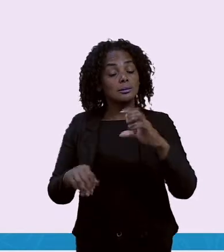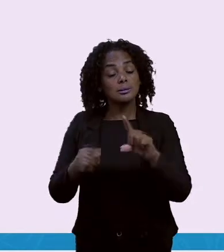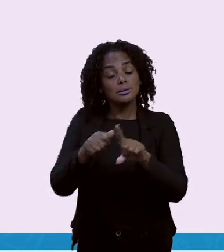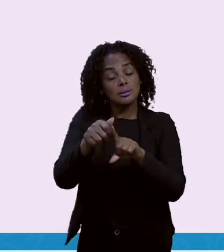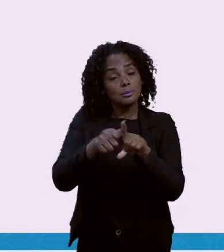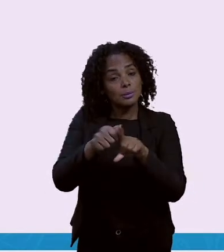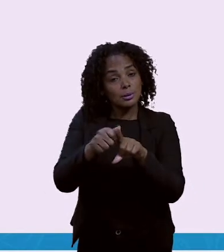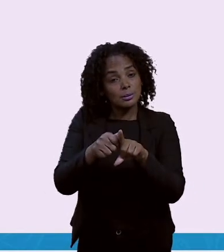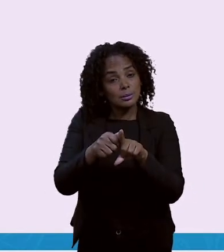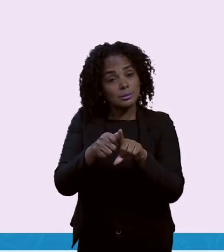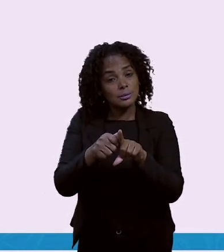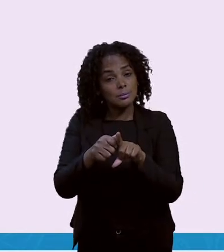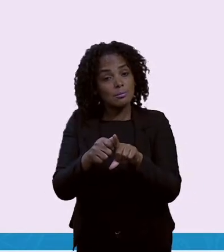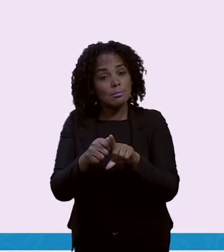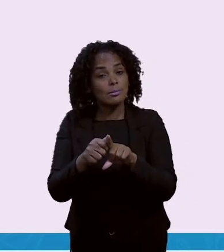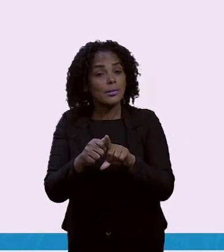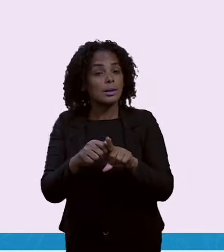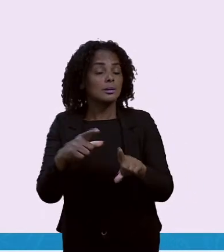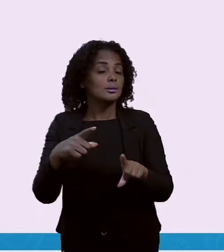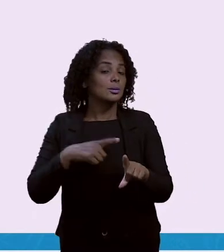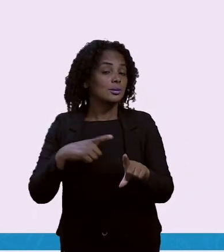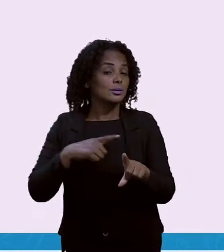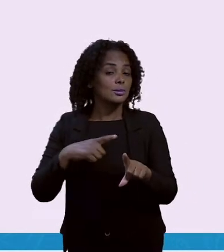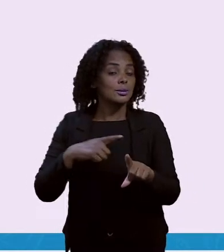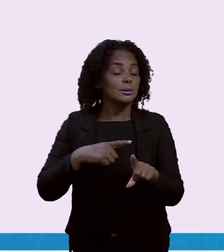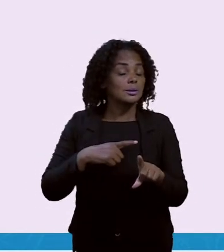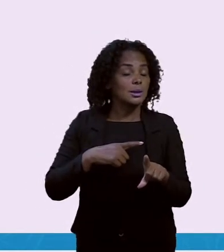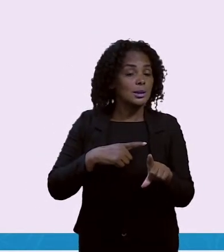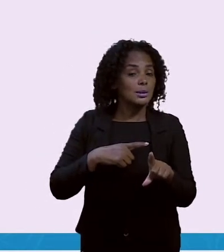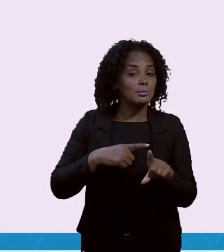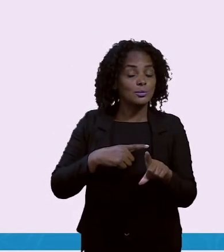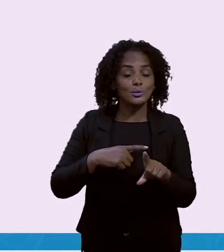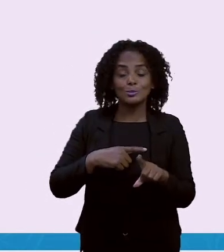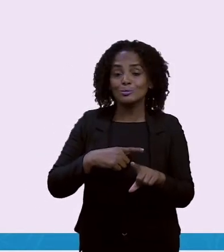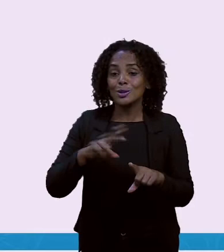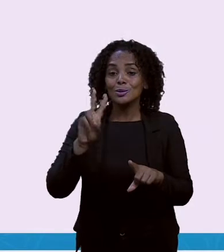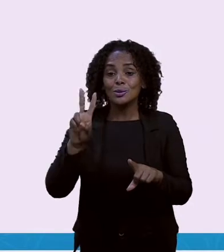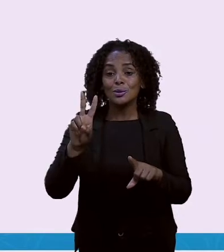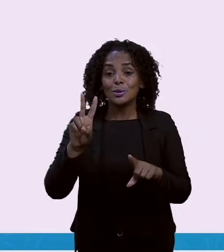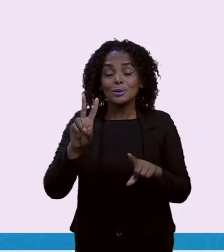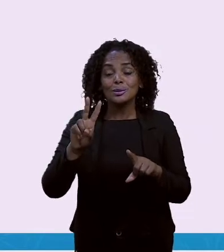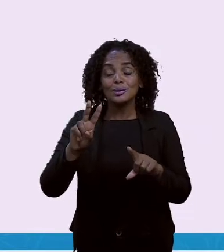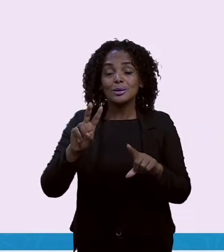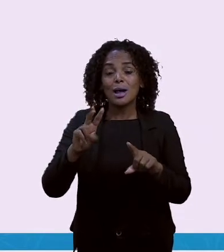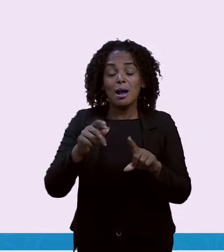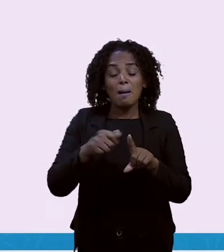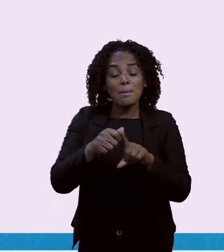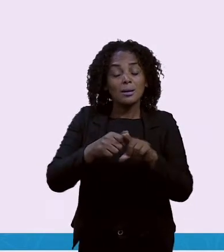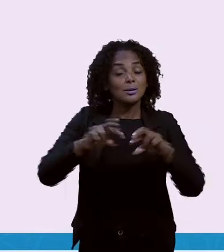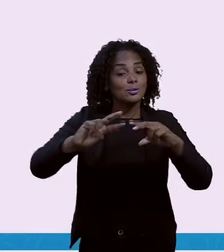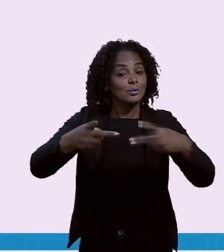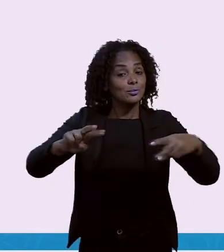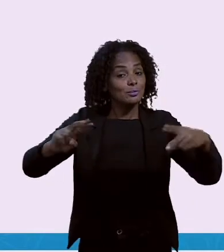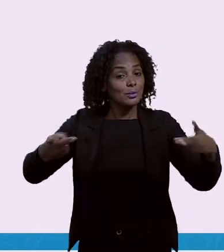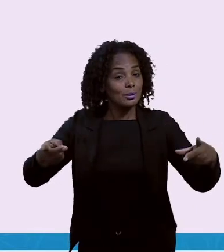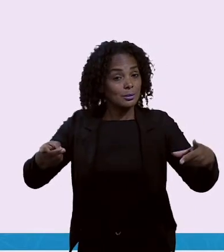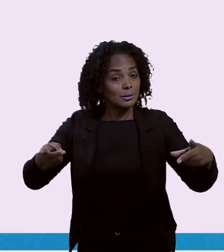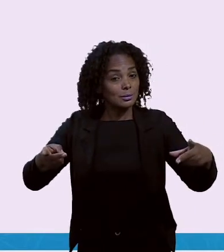Então, nós temos aí dois tipos de borracha. A borracha natural se destaca por ser